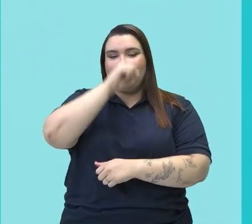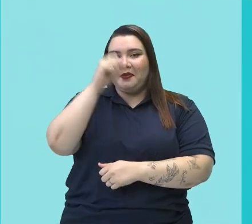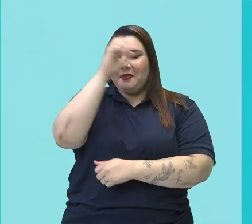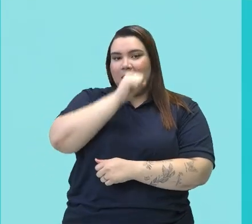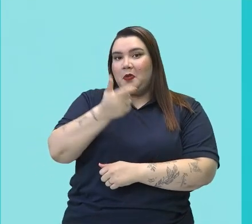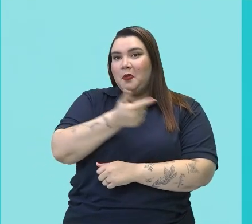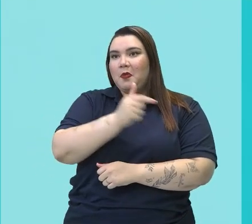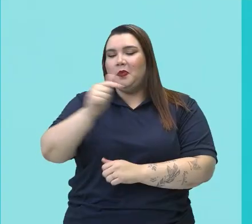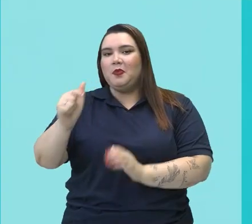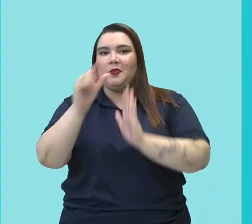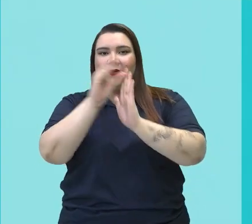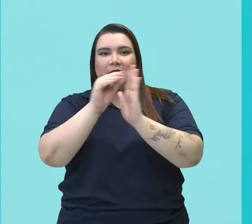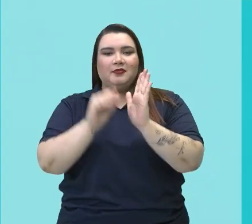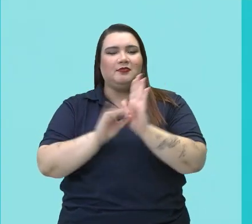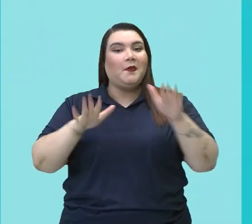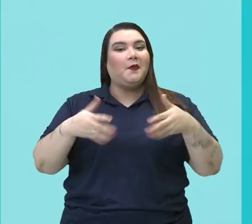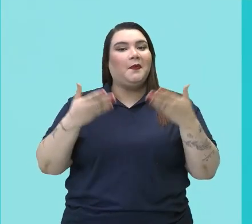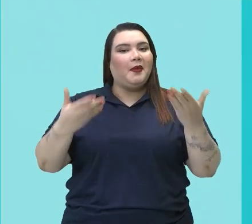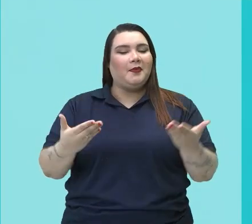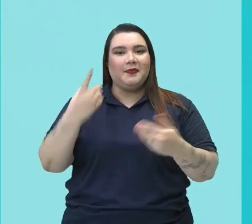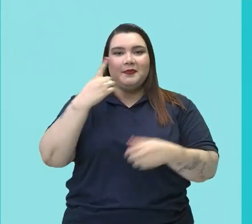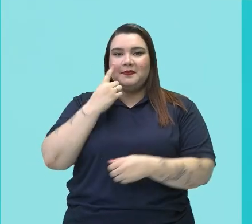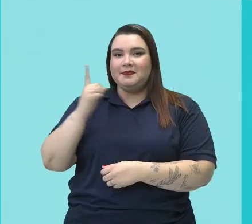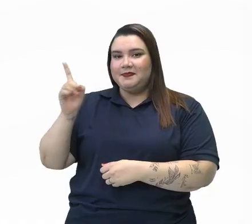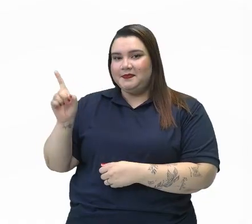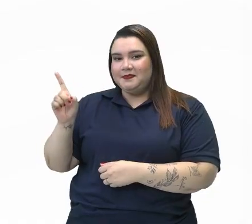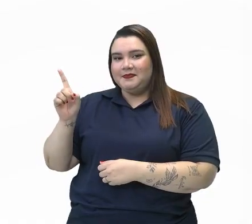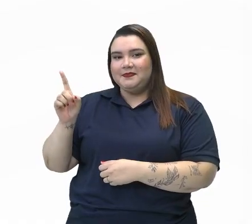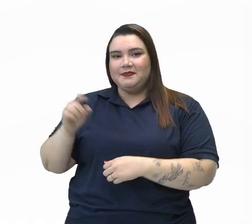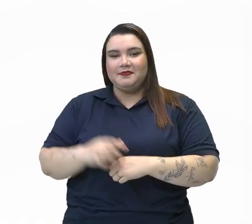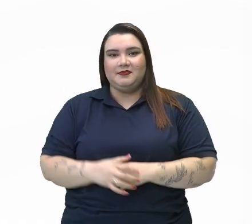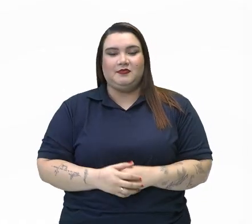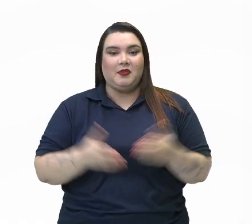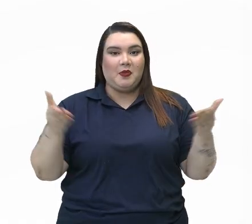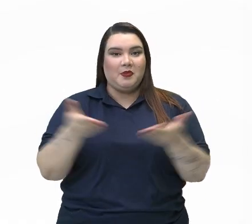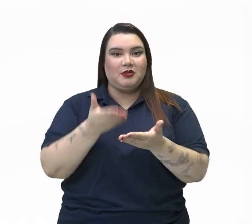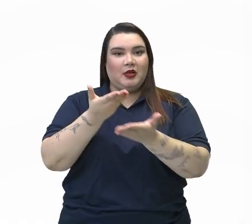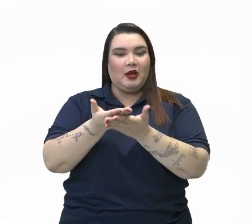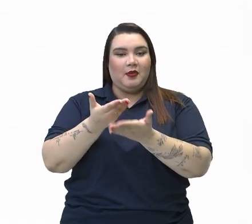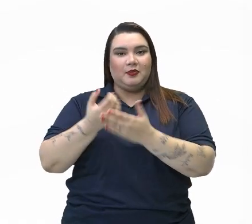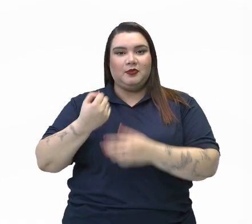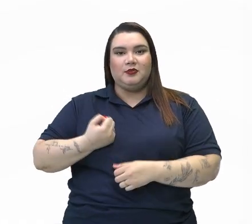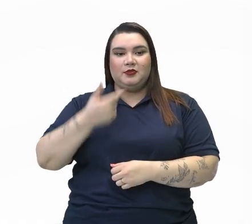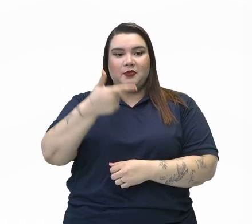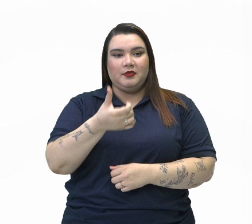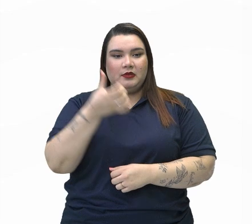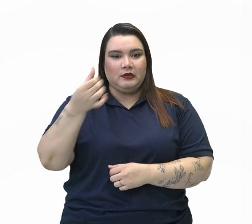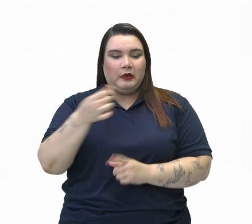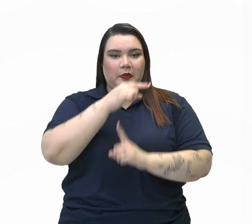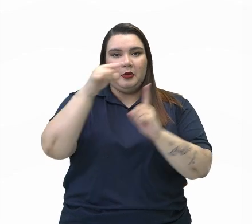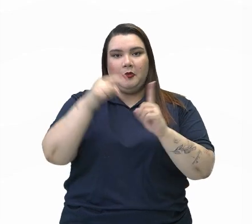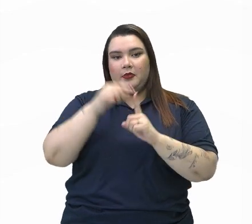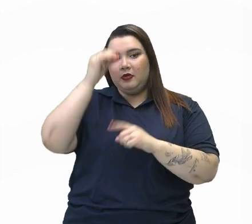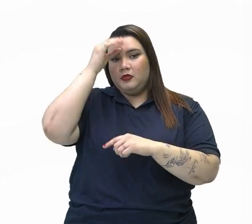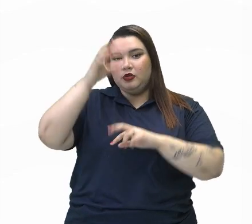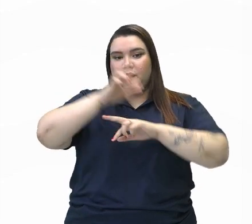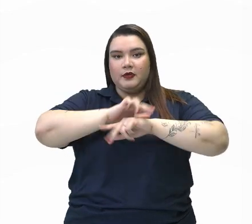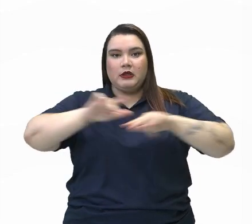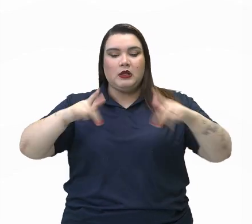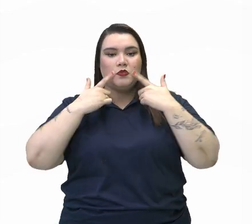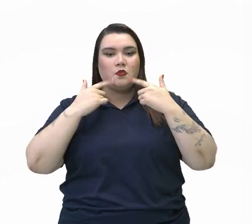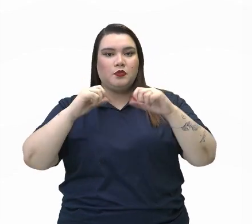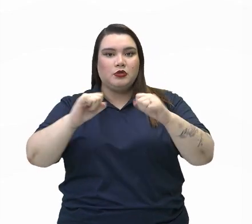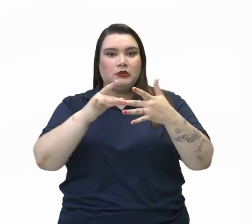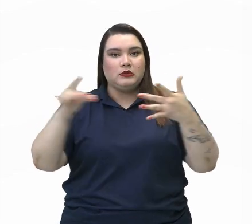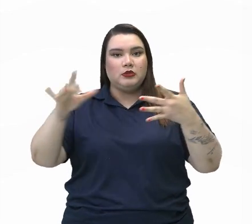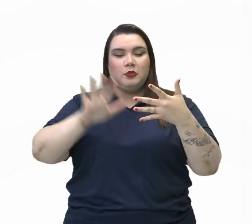de hoje, que o objeto de conhecimento é esse daqui. Olha só. Objeto de conhecimento, diversidade linguística e semiótica nos